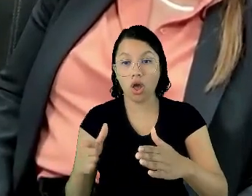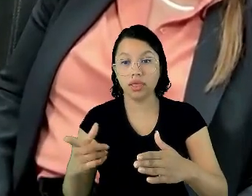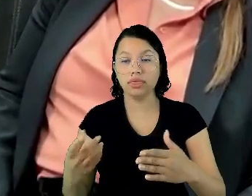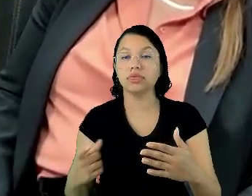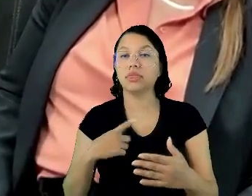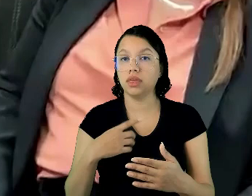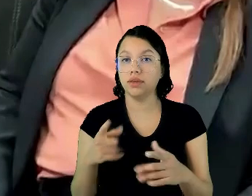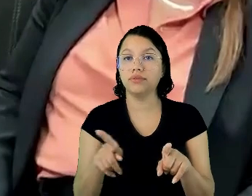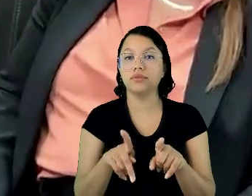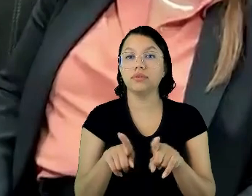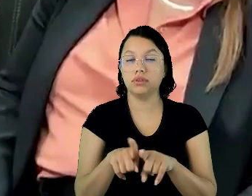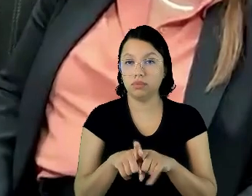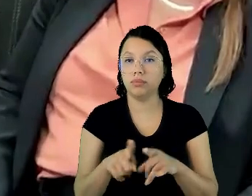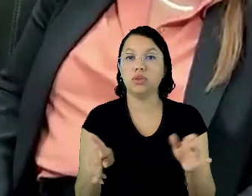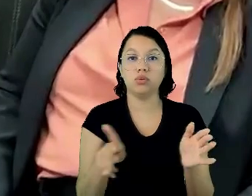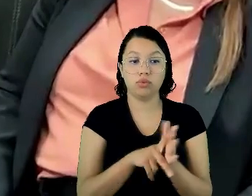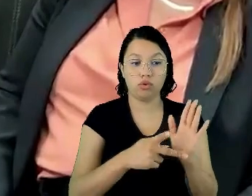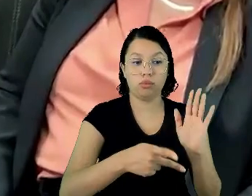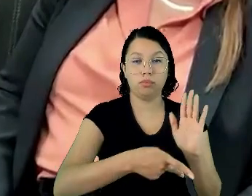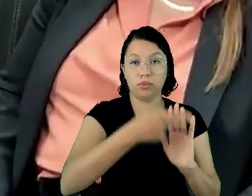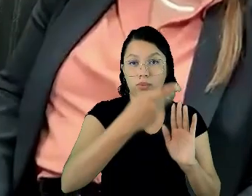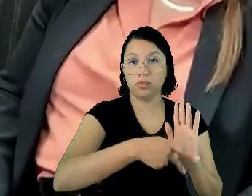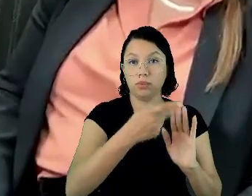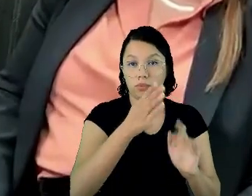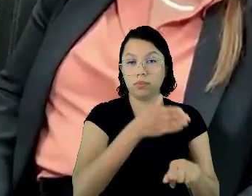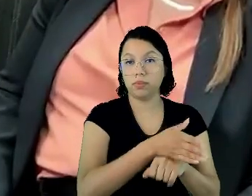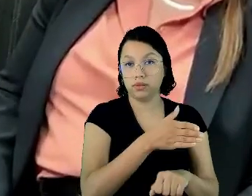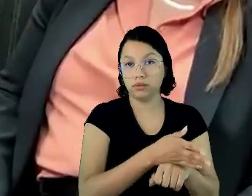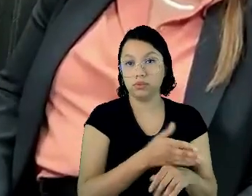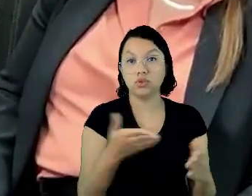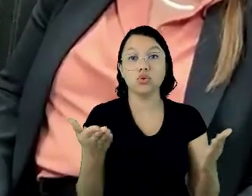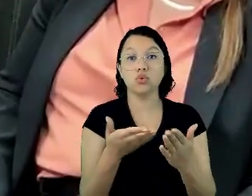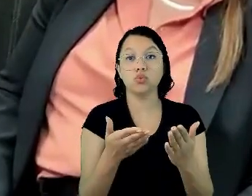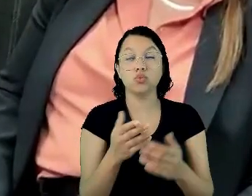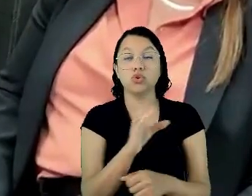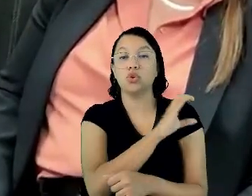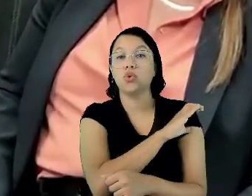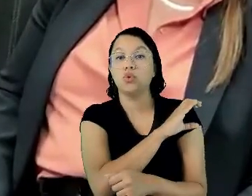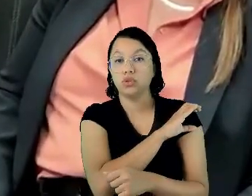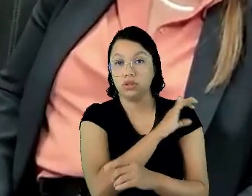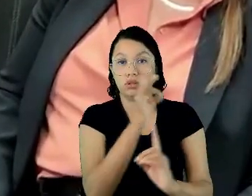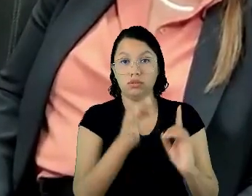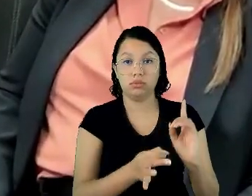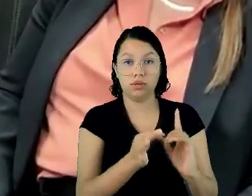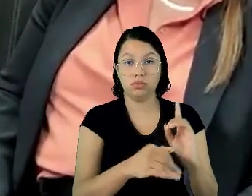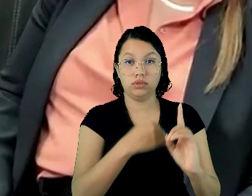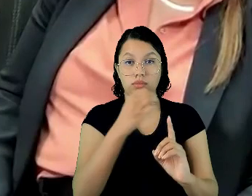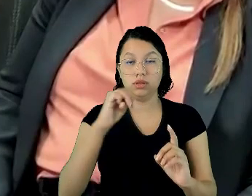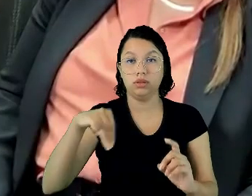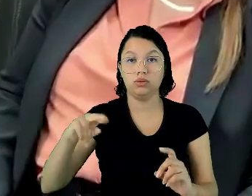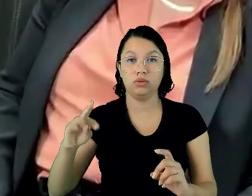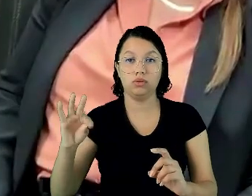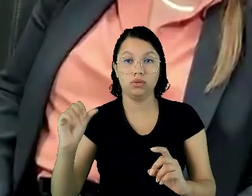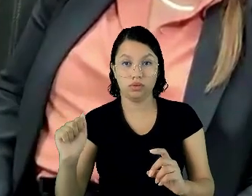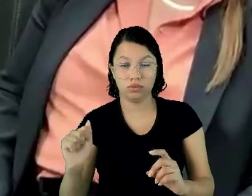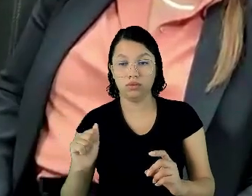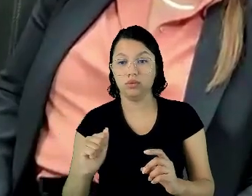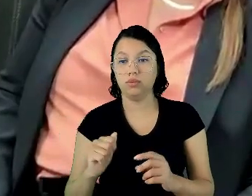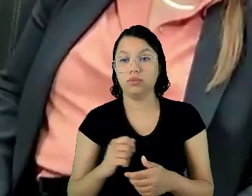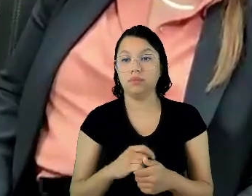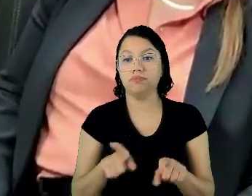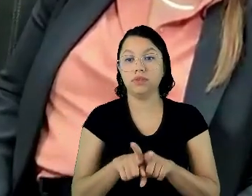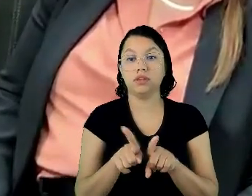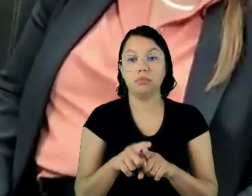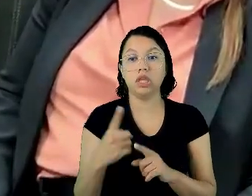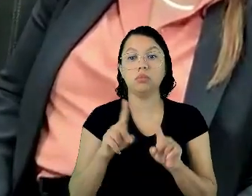hoje é coordenada pelo desembargador Muta, e que, inclusive, numa de nossas reuniões, atentou para essa